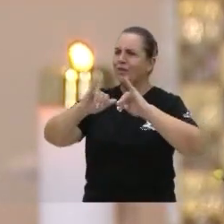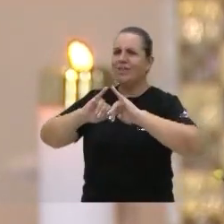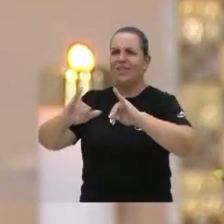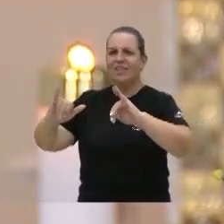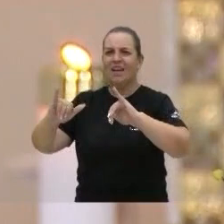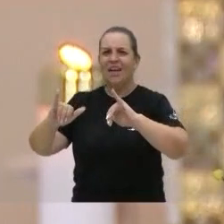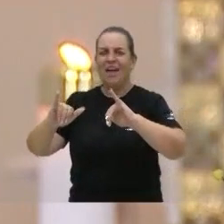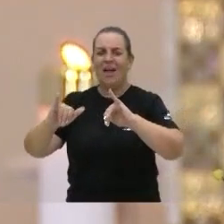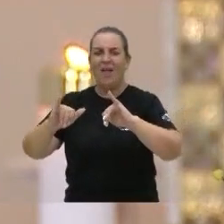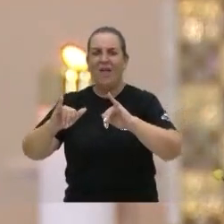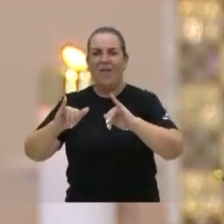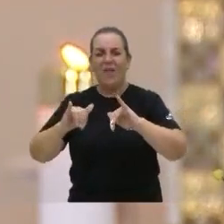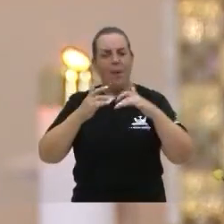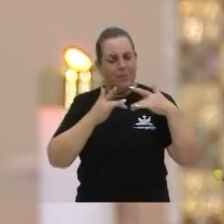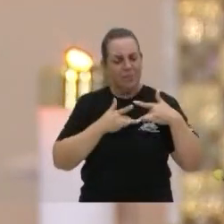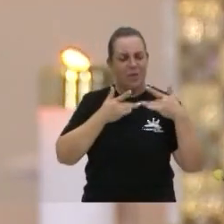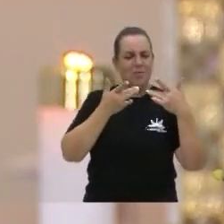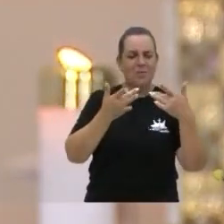o diga,